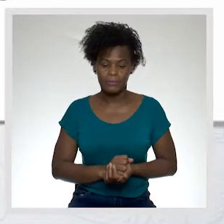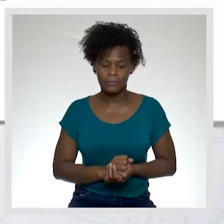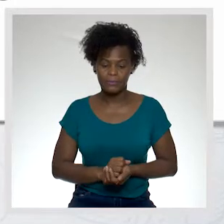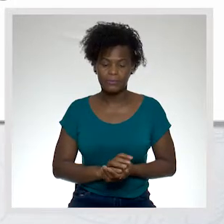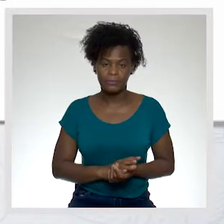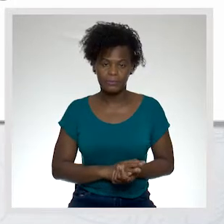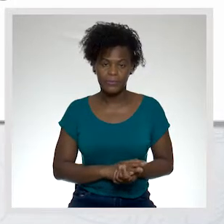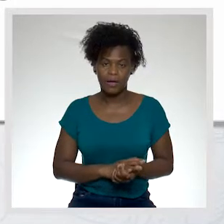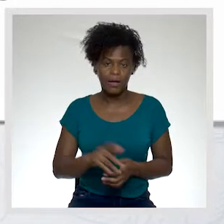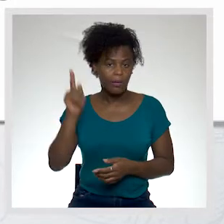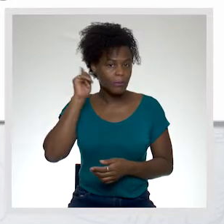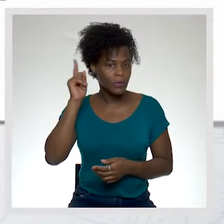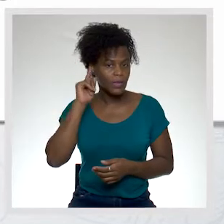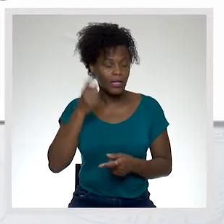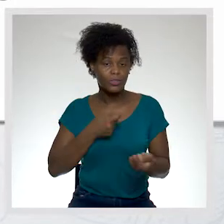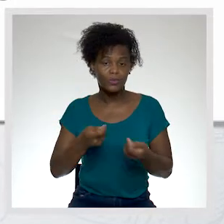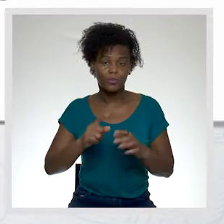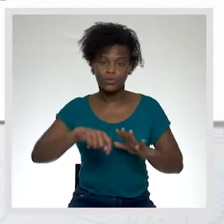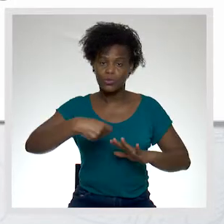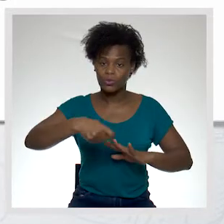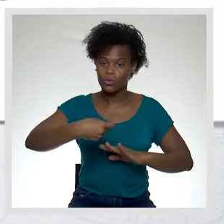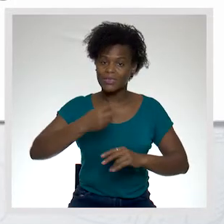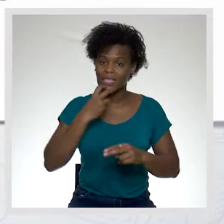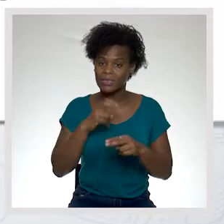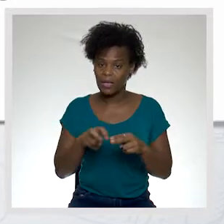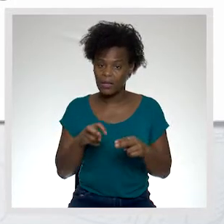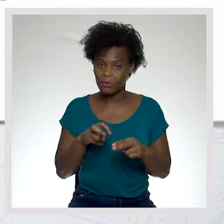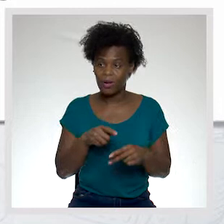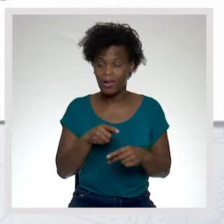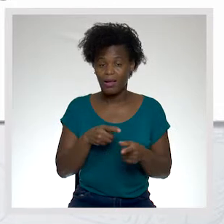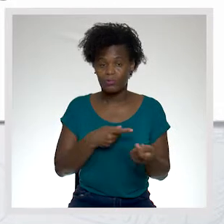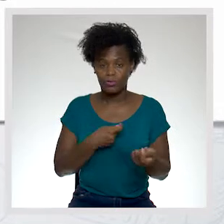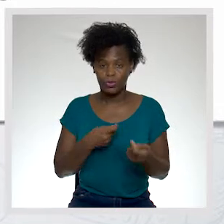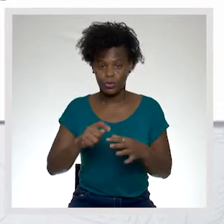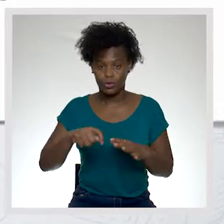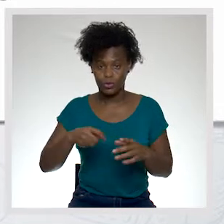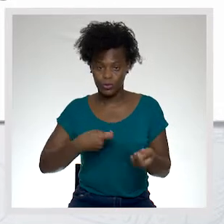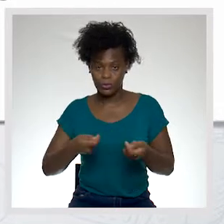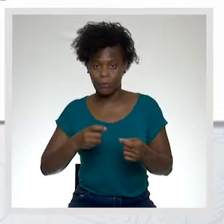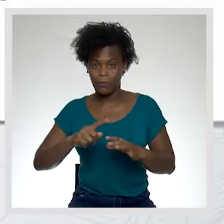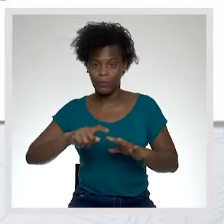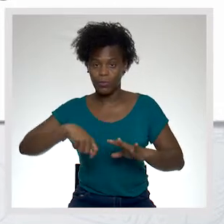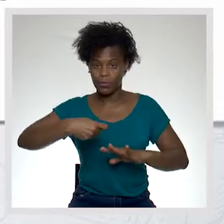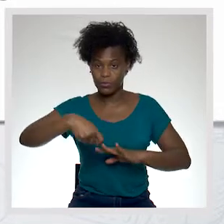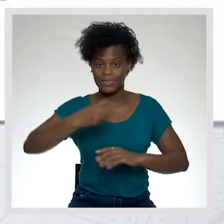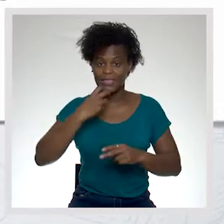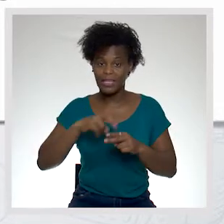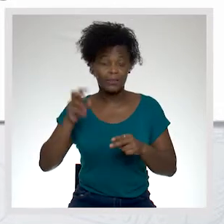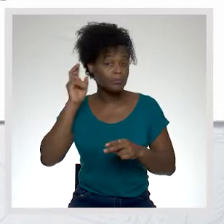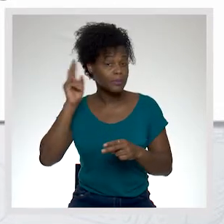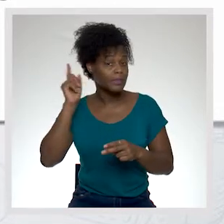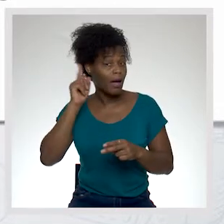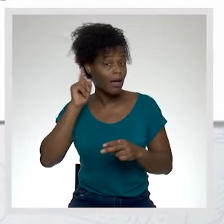A importância da gestão dos recursos energéticos. A gestão dos recursos energéticos é importante nos